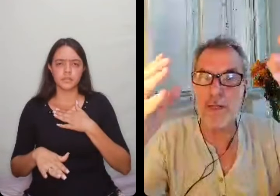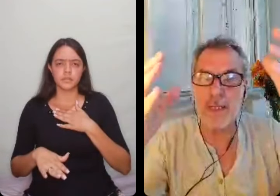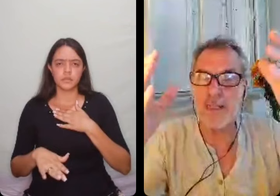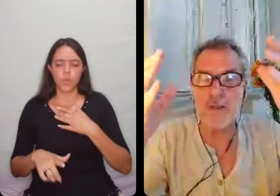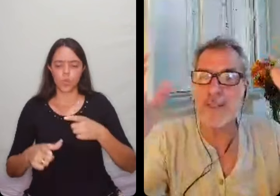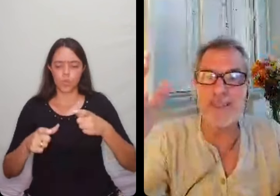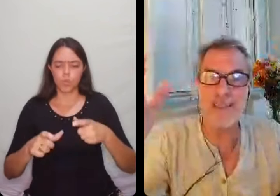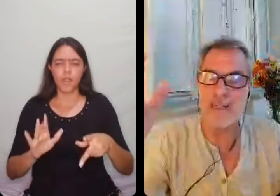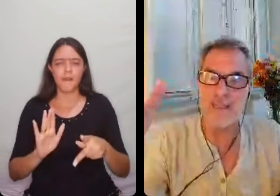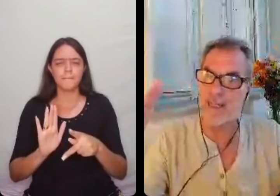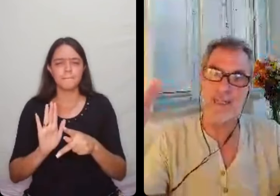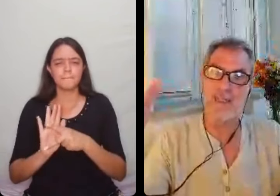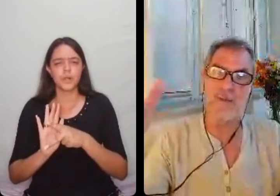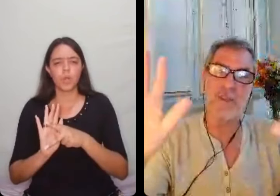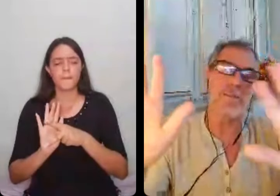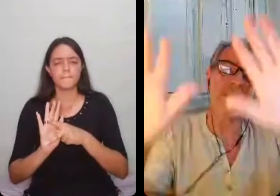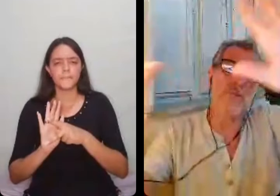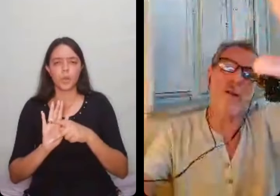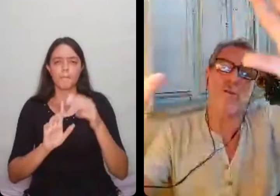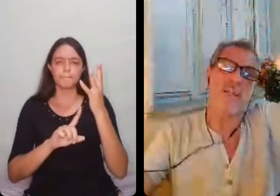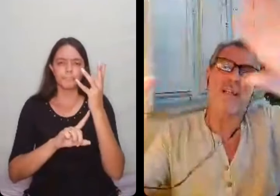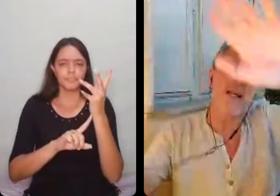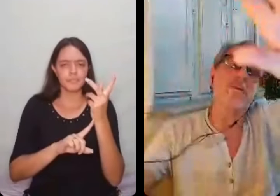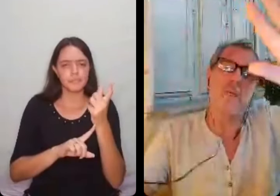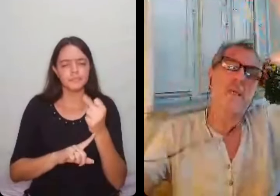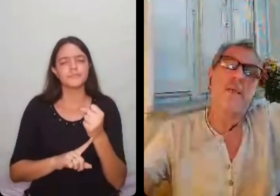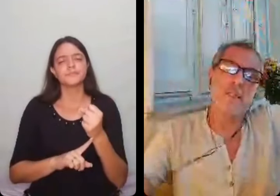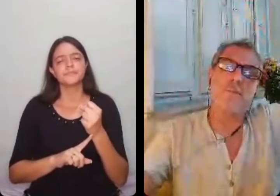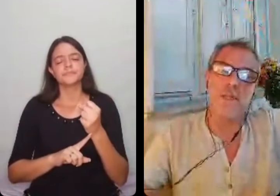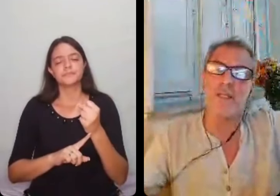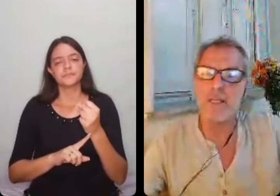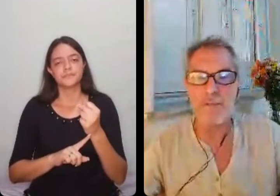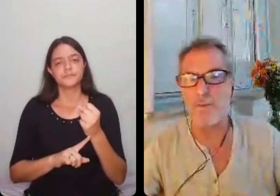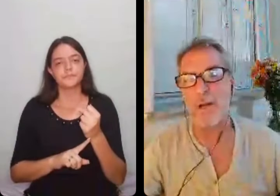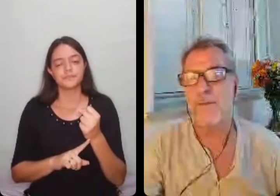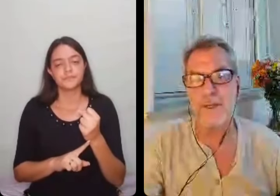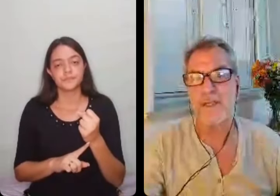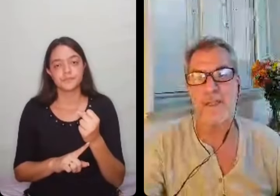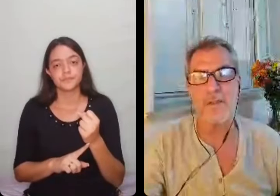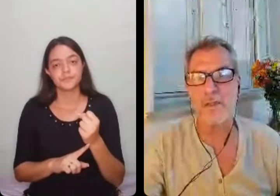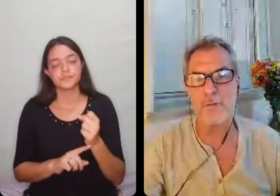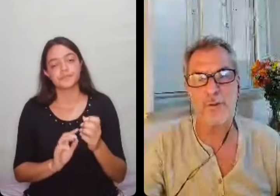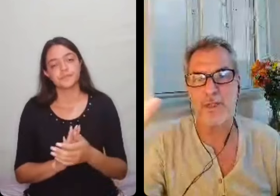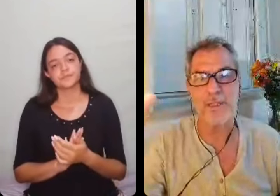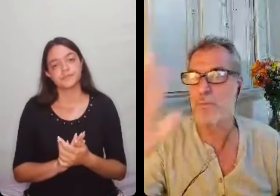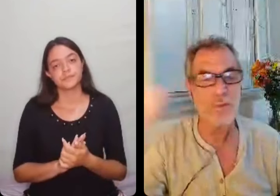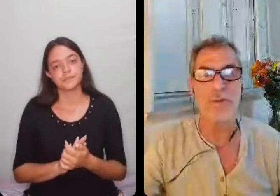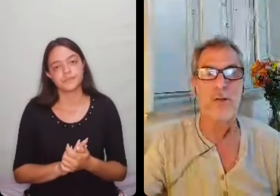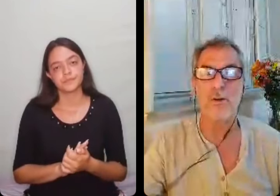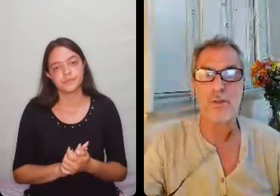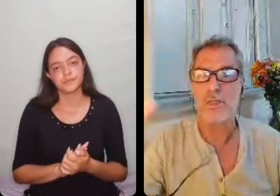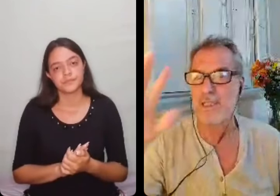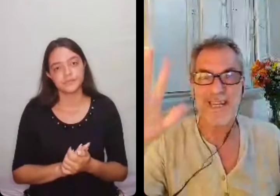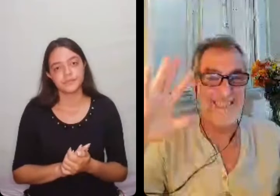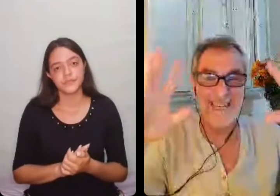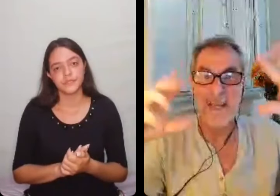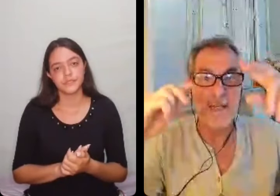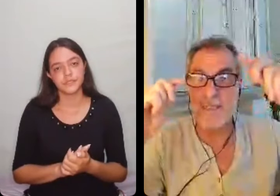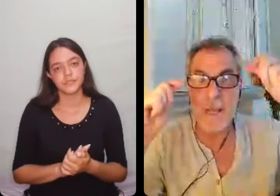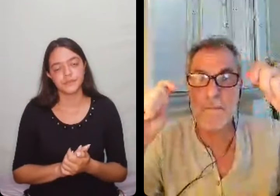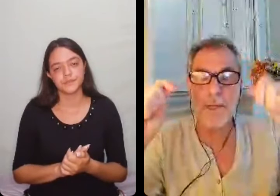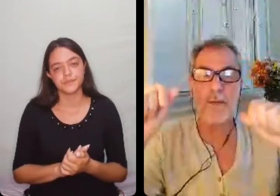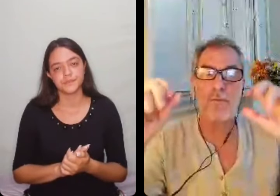uma instalação artística, tem que ser. Não é simplesmente uma coisa que está aí onde se projeta nas fotografias. Nisso estamos muito de acordo, que tem